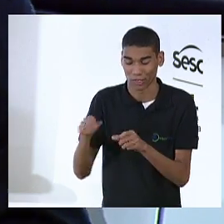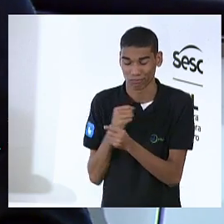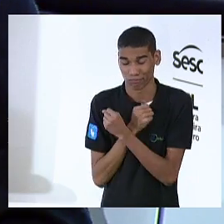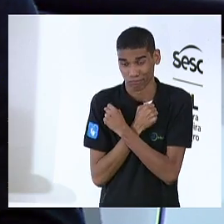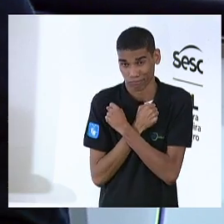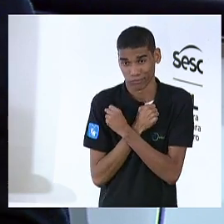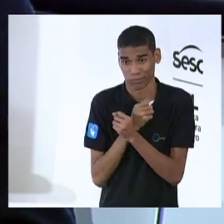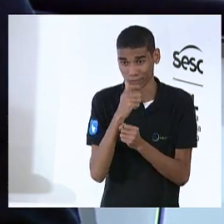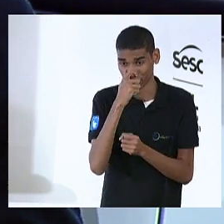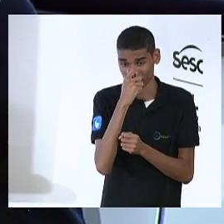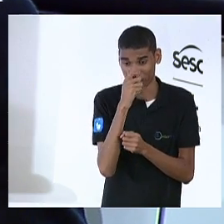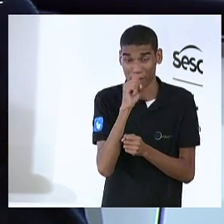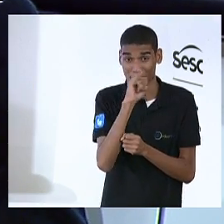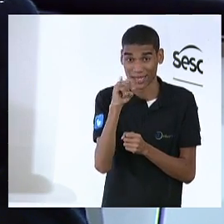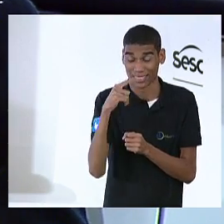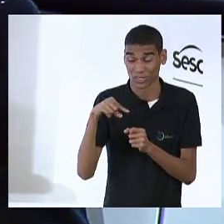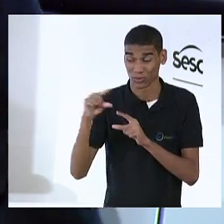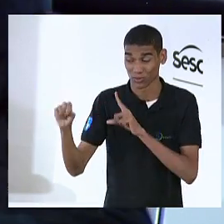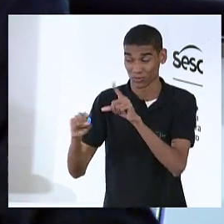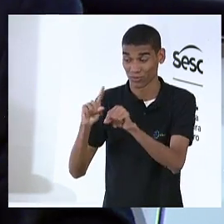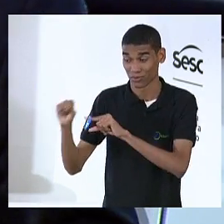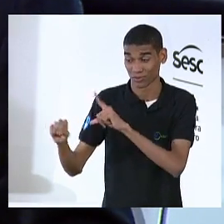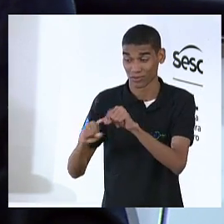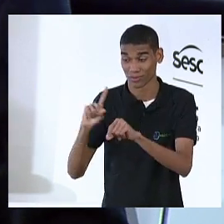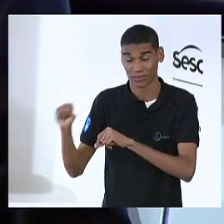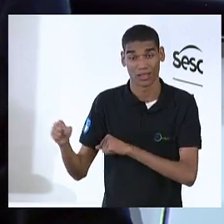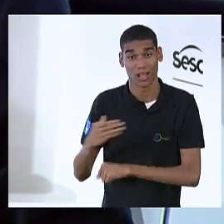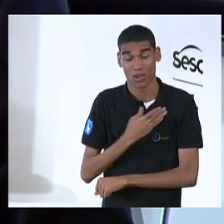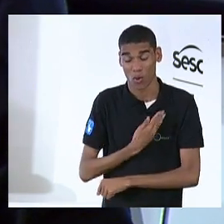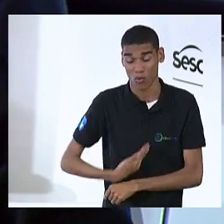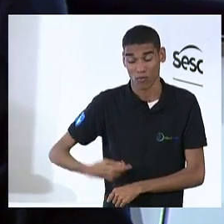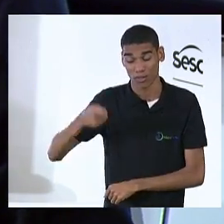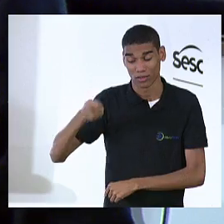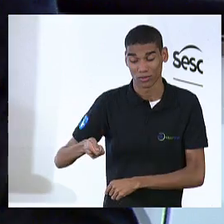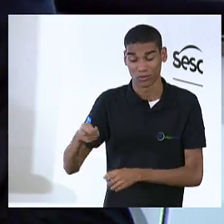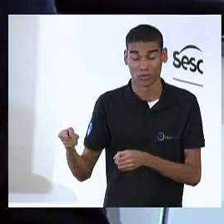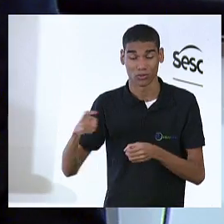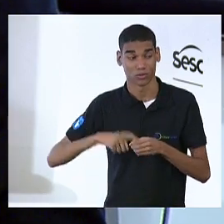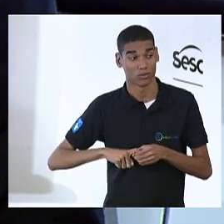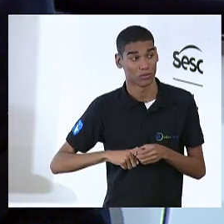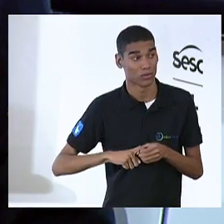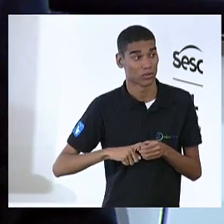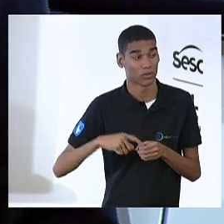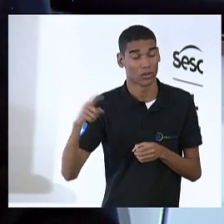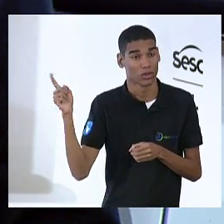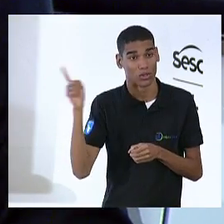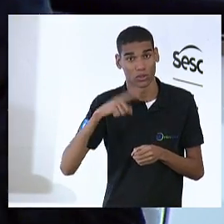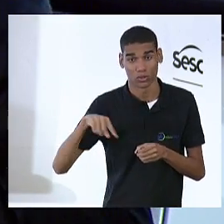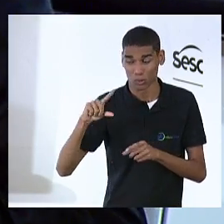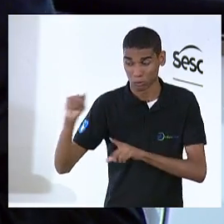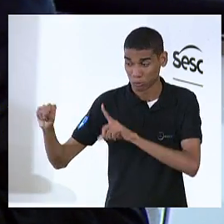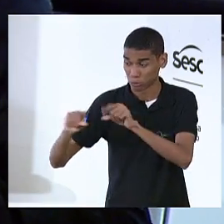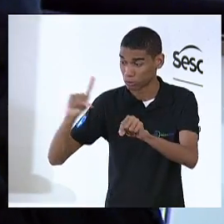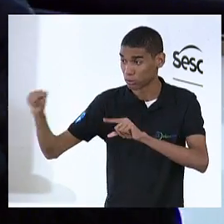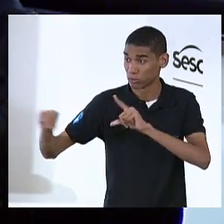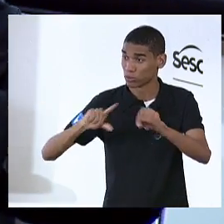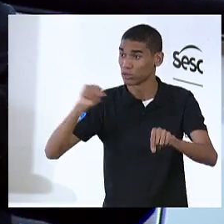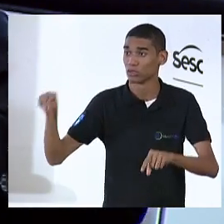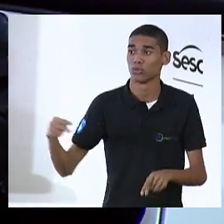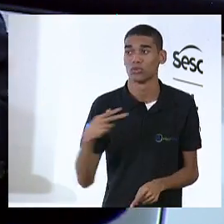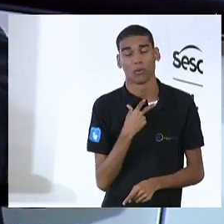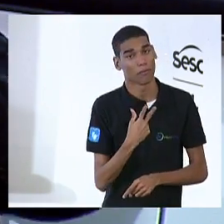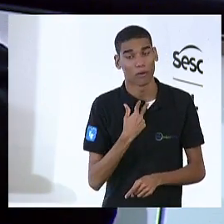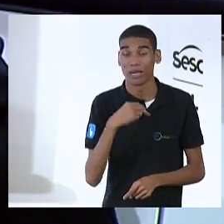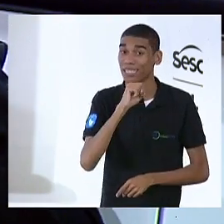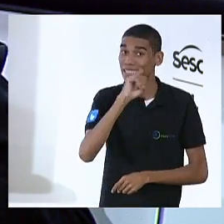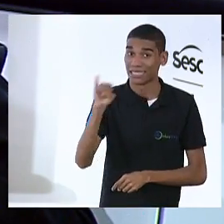a gente sair desse quartinho agora, a ditadura volta. Então, nós não podemos deixar ninguém sair do quartinho. E, aliás, se tiver